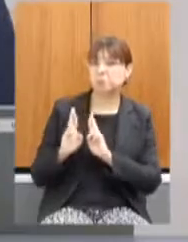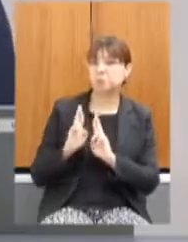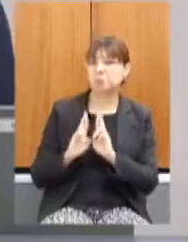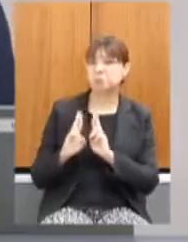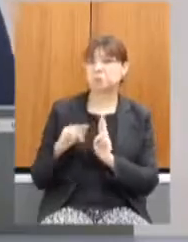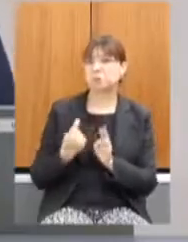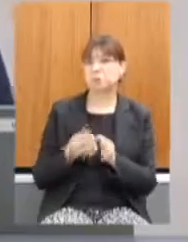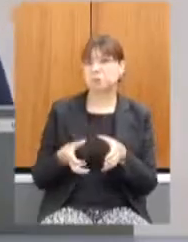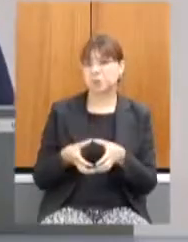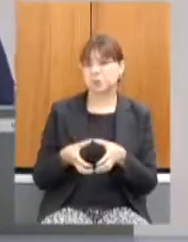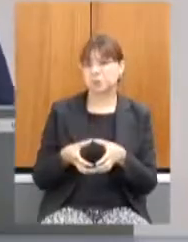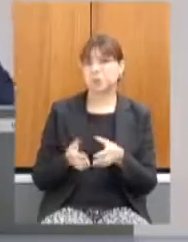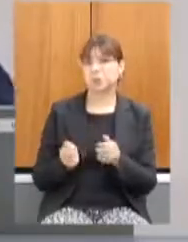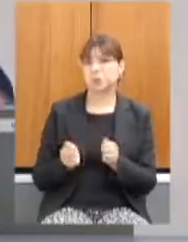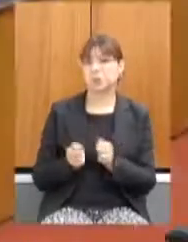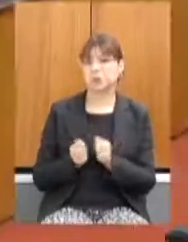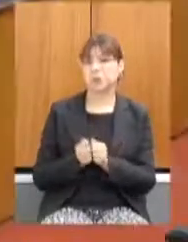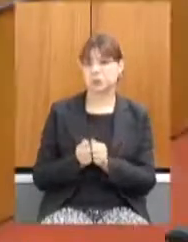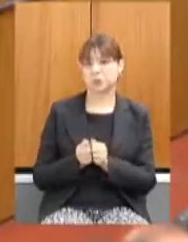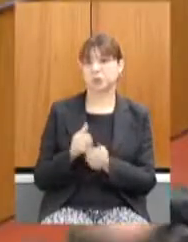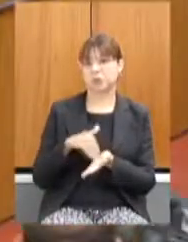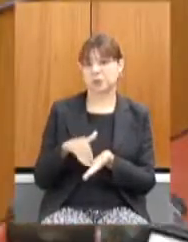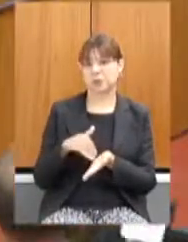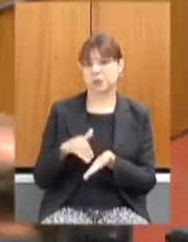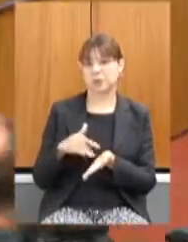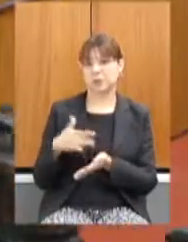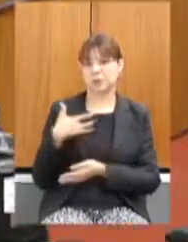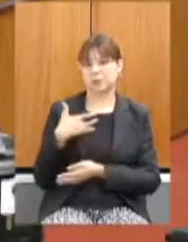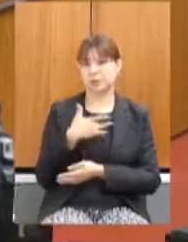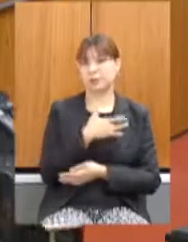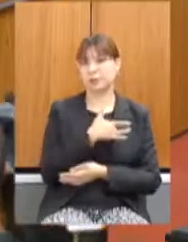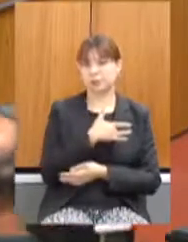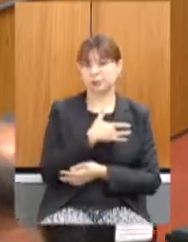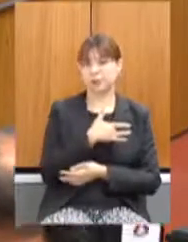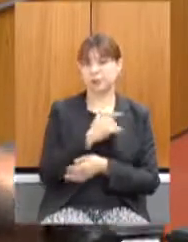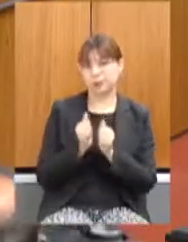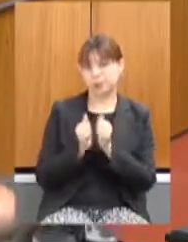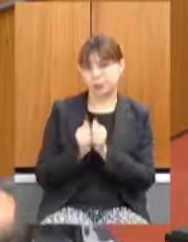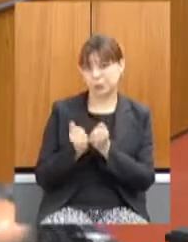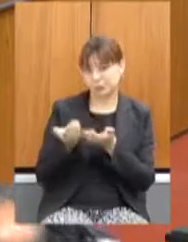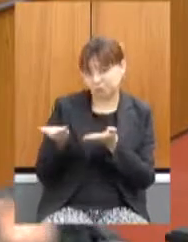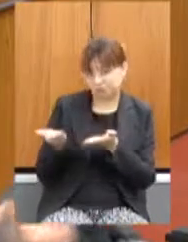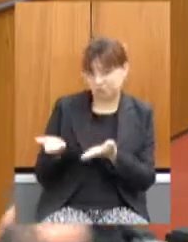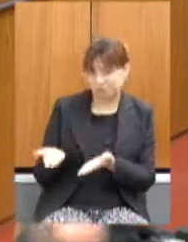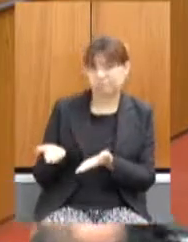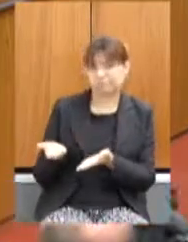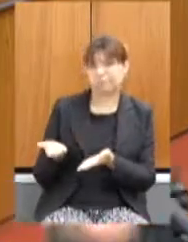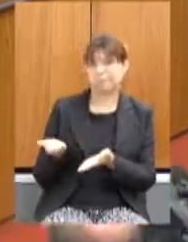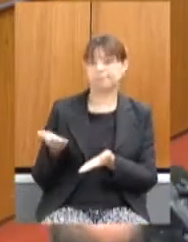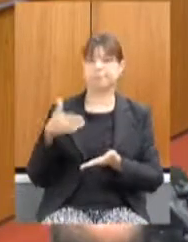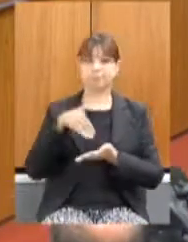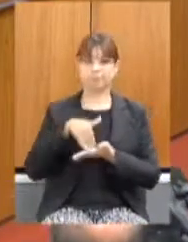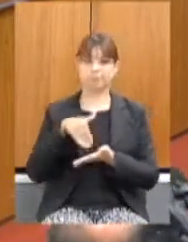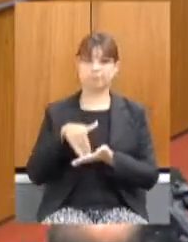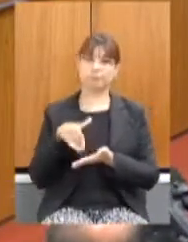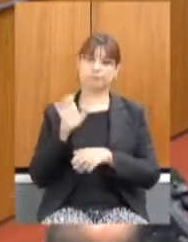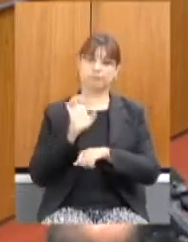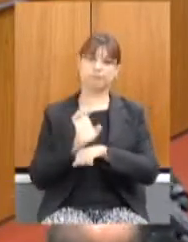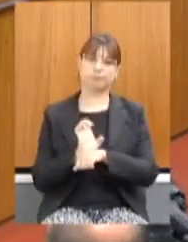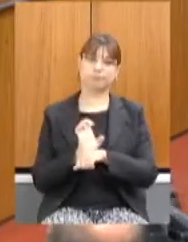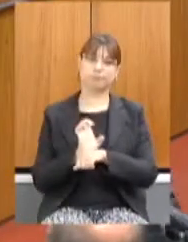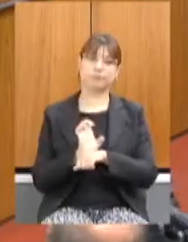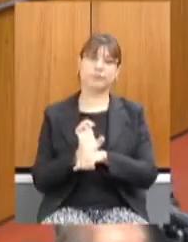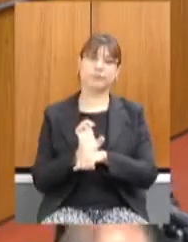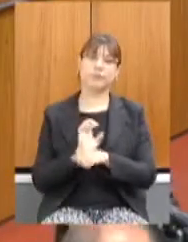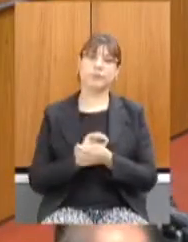comissão tem com a Secretaria de Saúde através de vossa senhoria como secretário de estado e